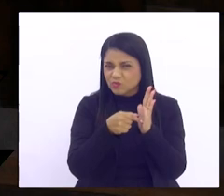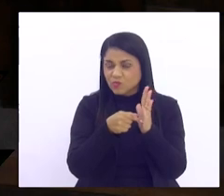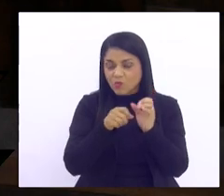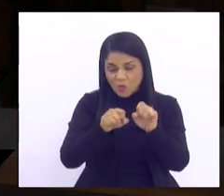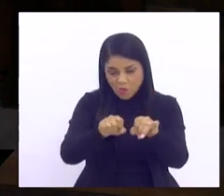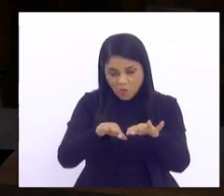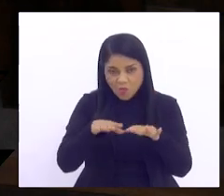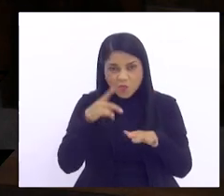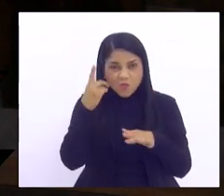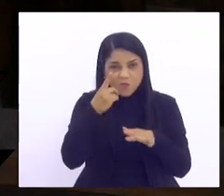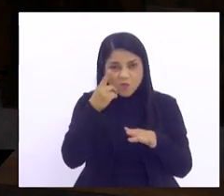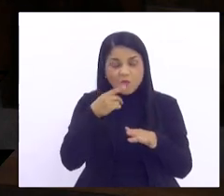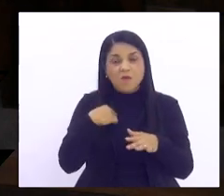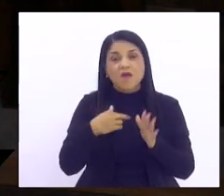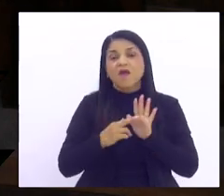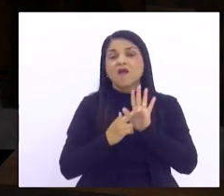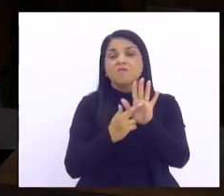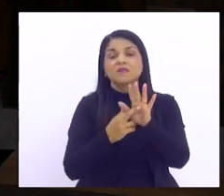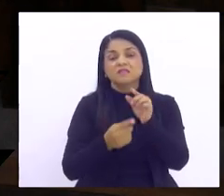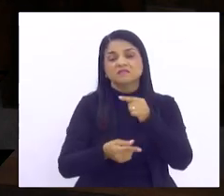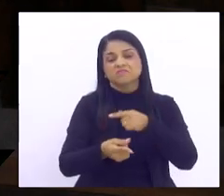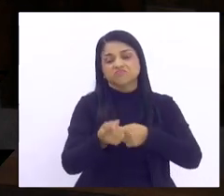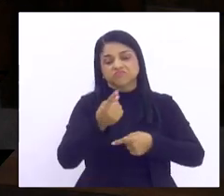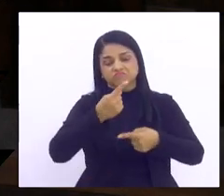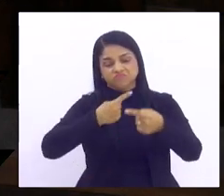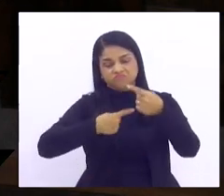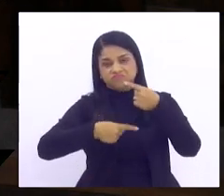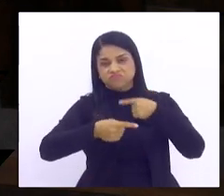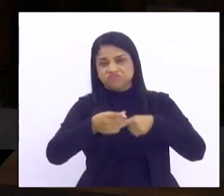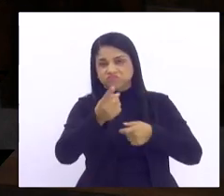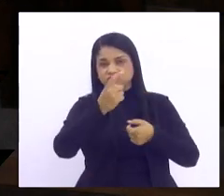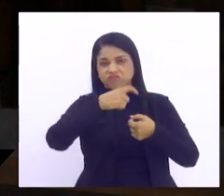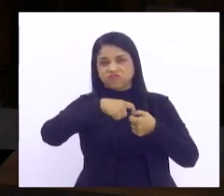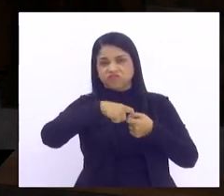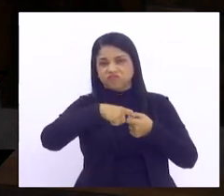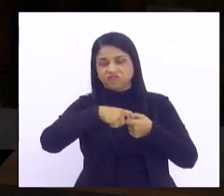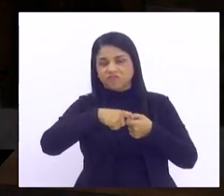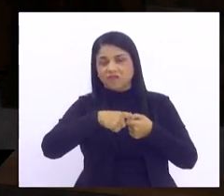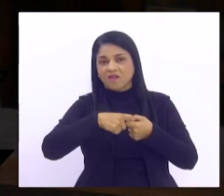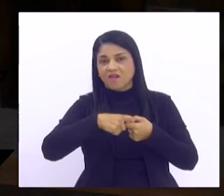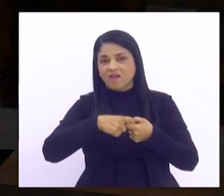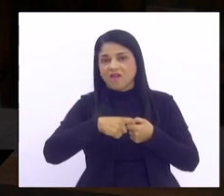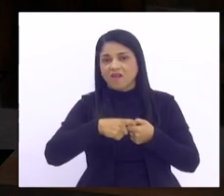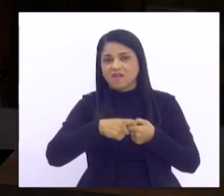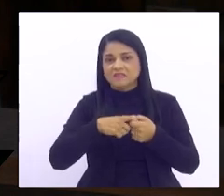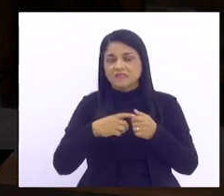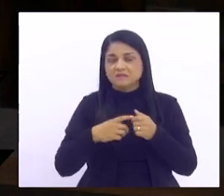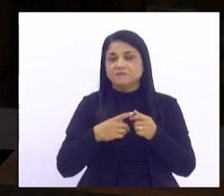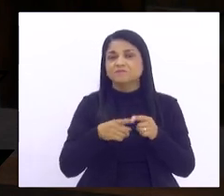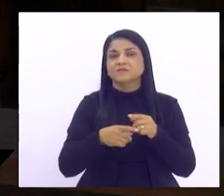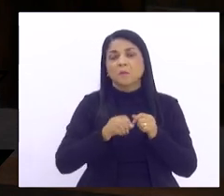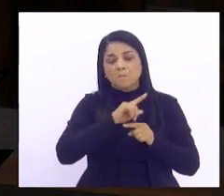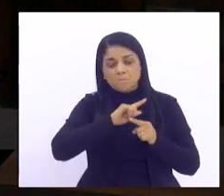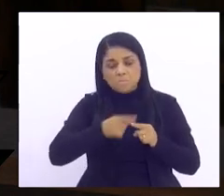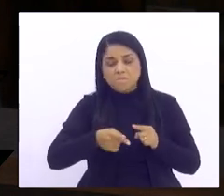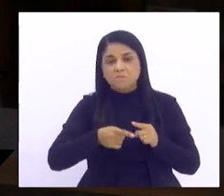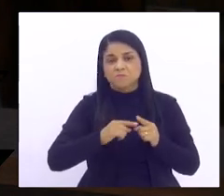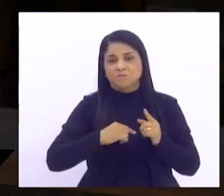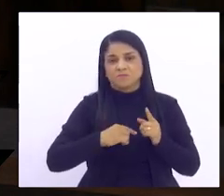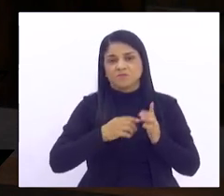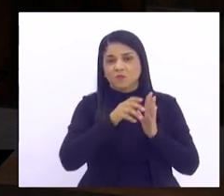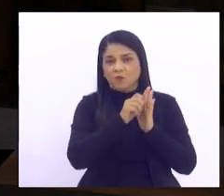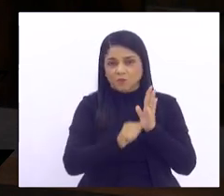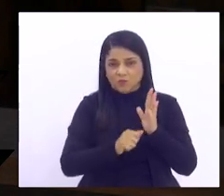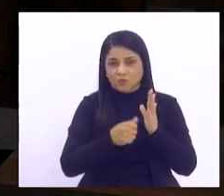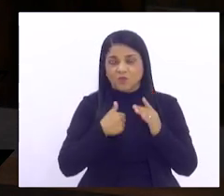representa o retrocesso, porque está segurando a legalização do aborto. Como o parlamento não nos deixa avançar,